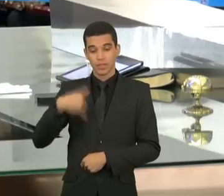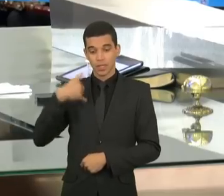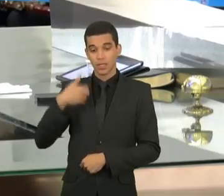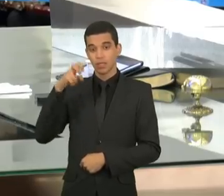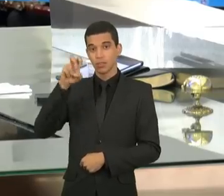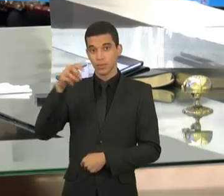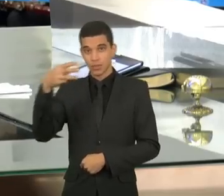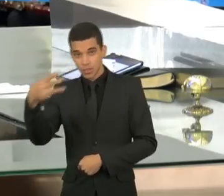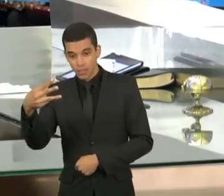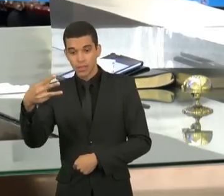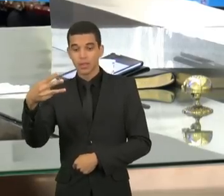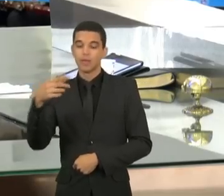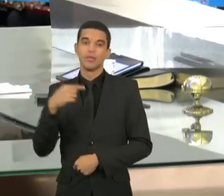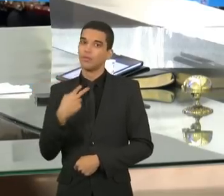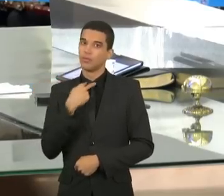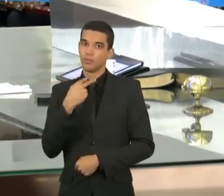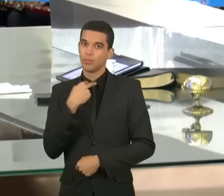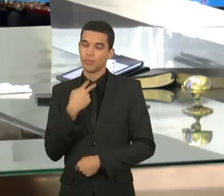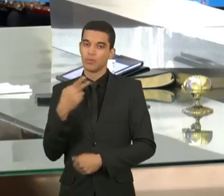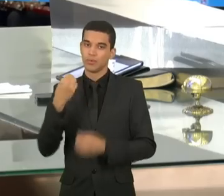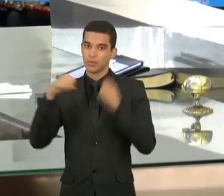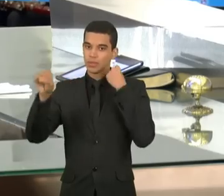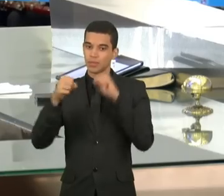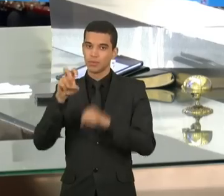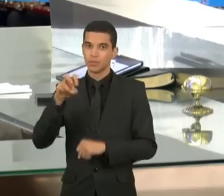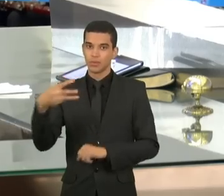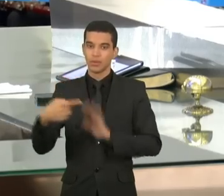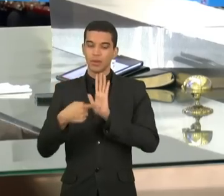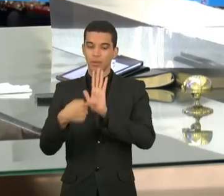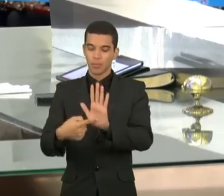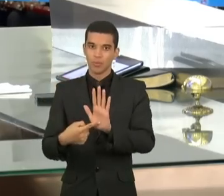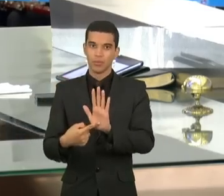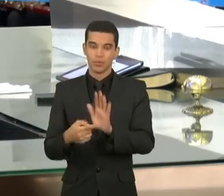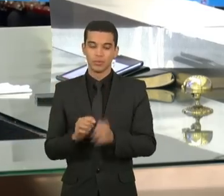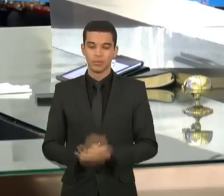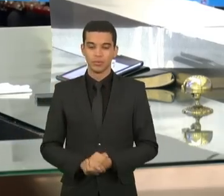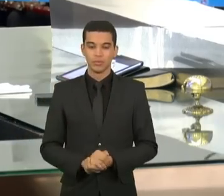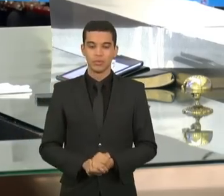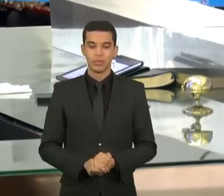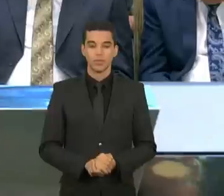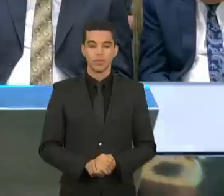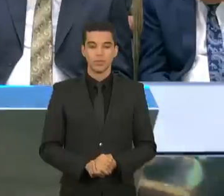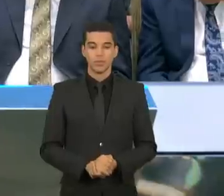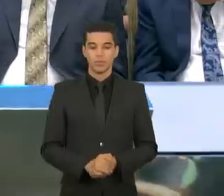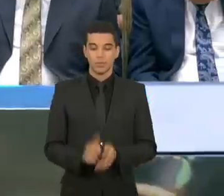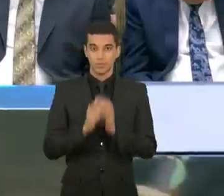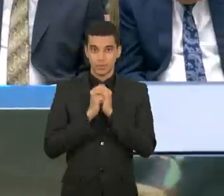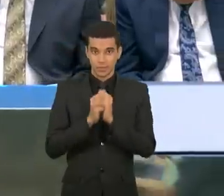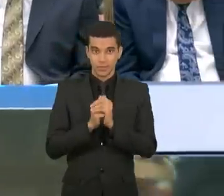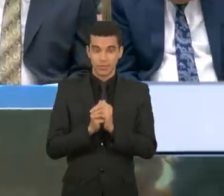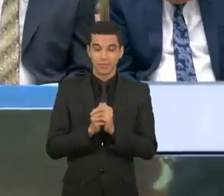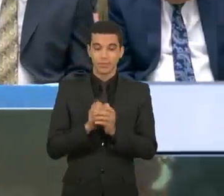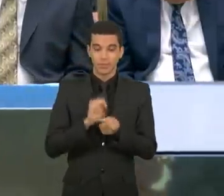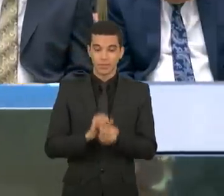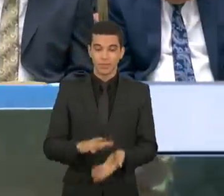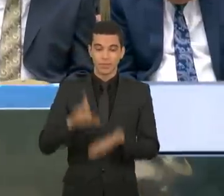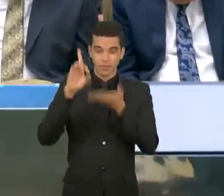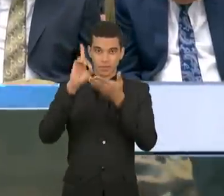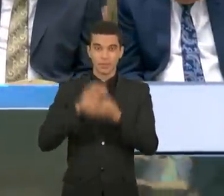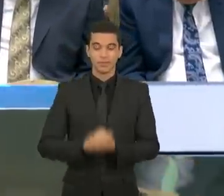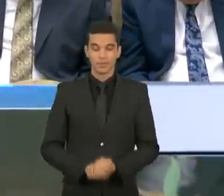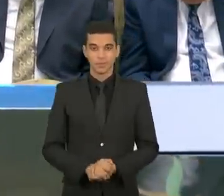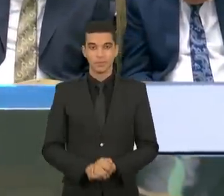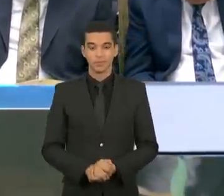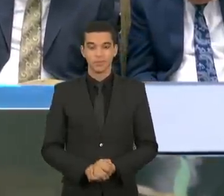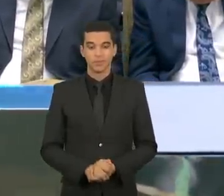pode fazer o que diz o Salmo 53, porque aí não tem mais perdão para você. Se você entendeu, diga glória a Deus. O salmista